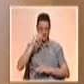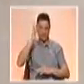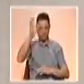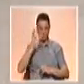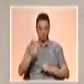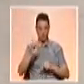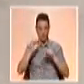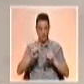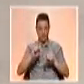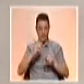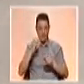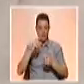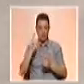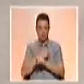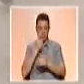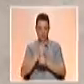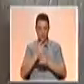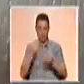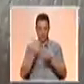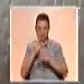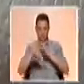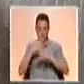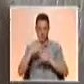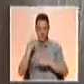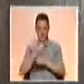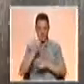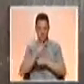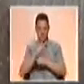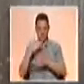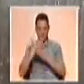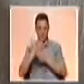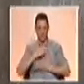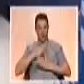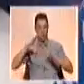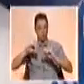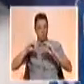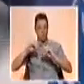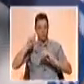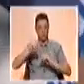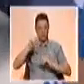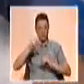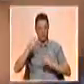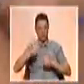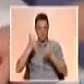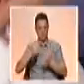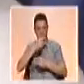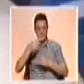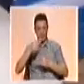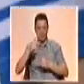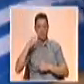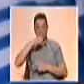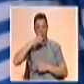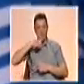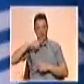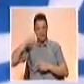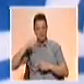60%. Estes aparelhos misturam ar com água, permitindo a mesma sensação de conforto e a utilização de menos água. Também ao lavar os